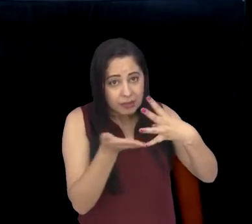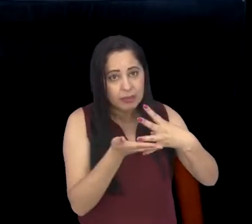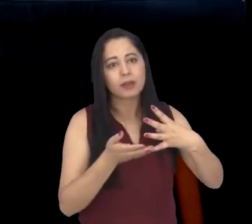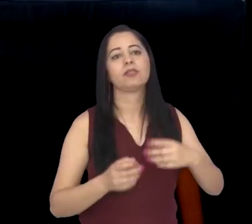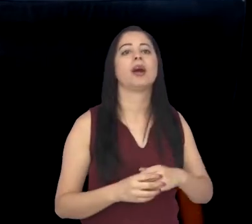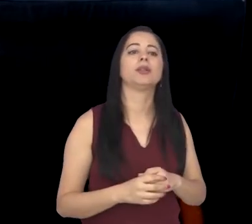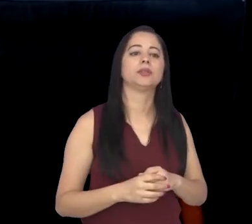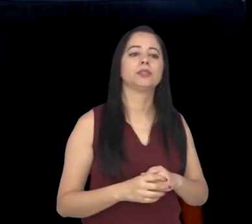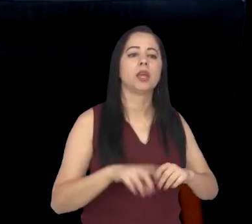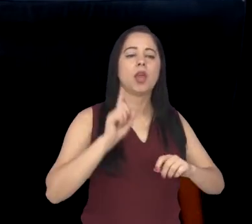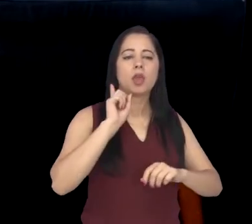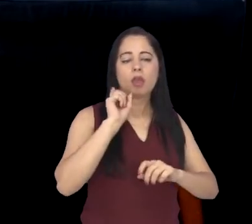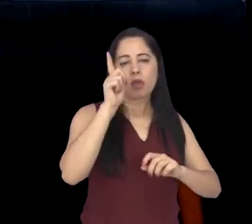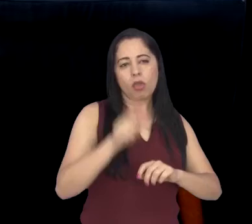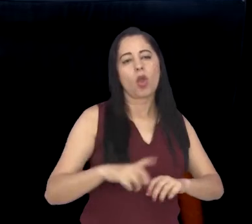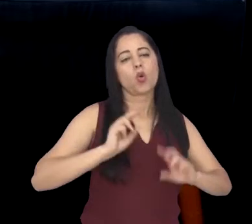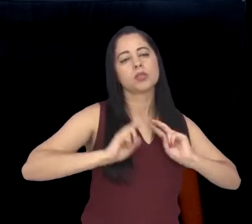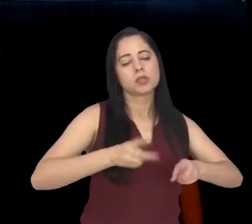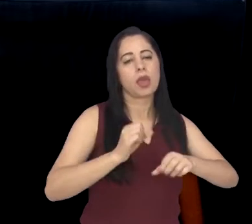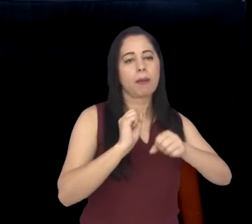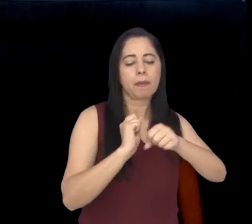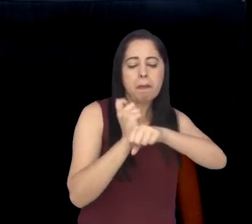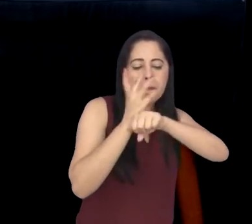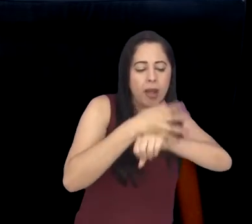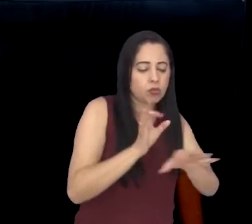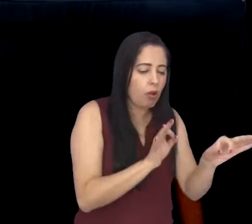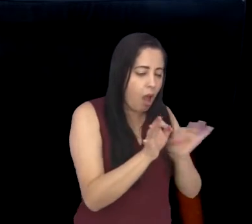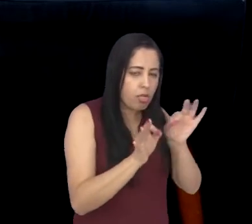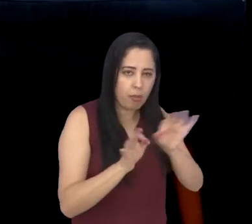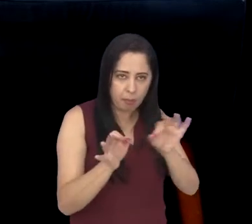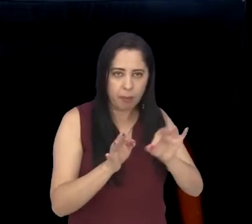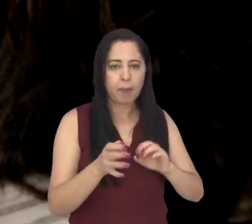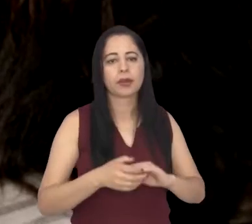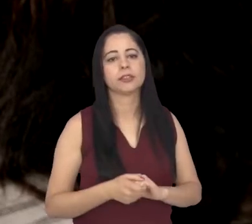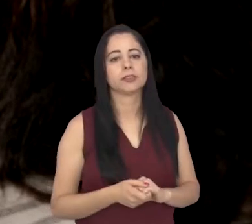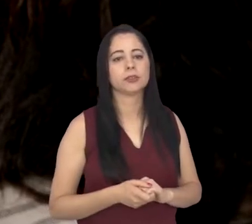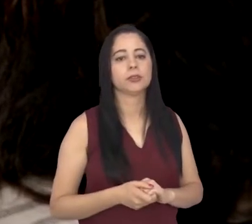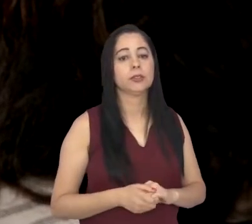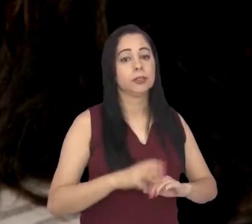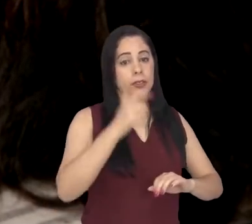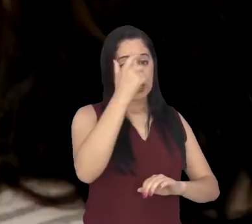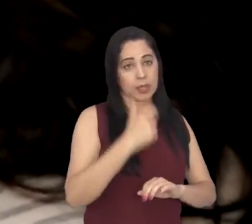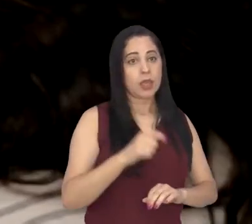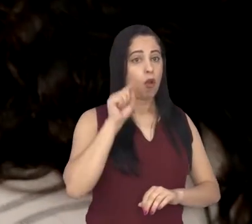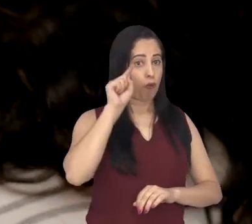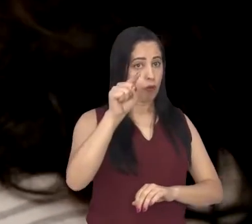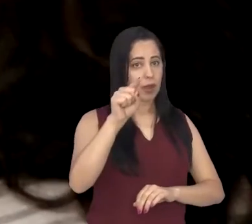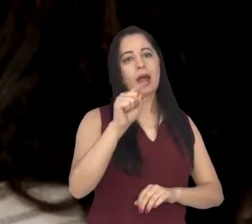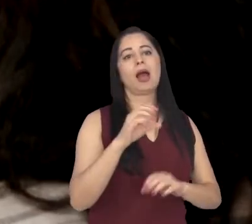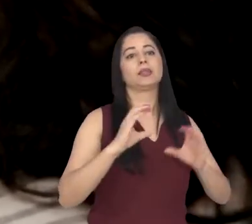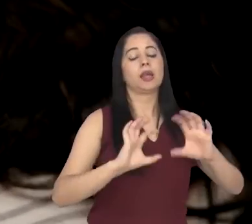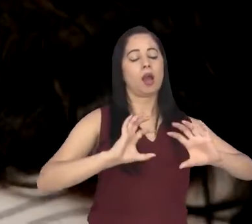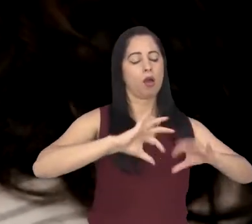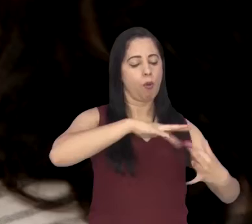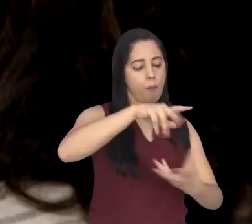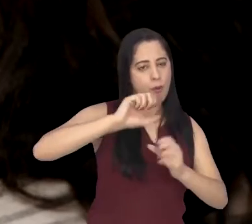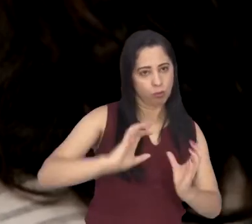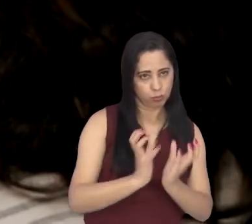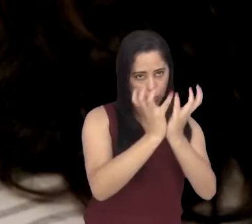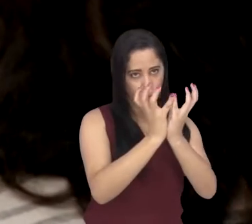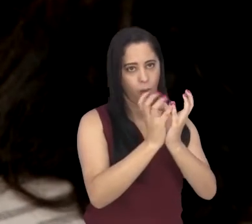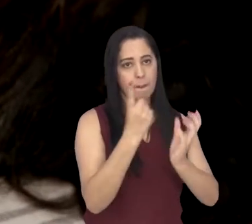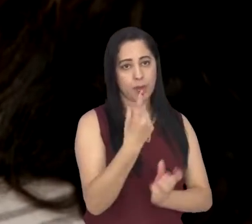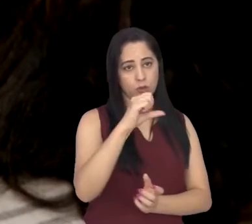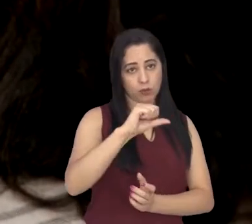madrugada editando, né? Eu imagino. Então pegava um uísque, não podia fazer isso, mas eles deixavam, que era o Gilson. Aí eu cobri a Copa de 86, chegou 86,